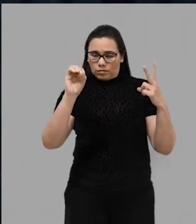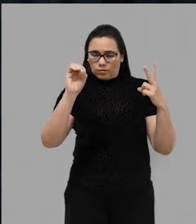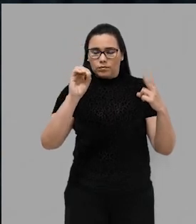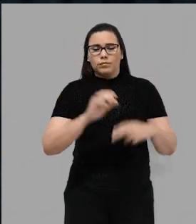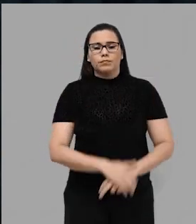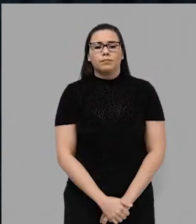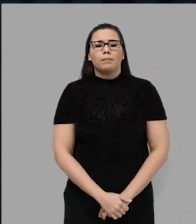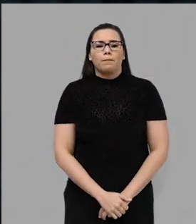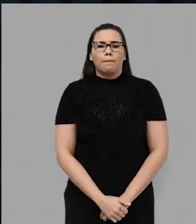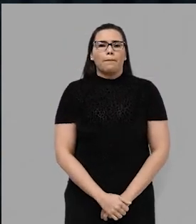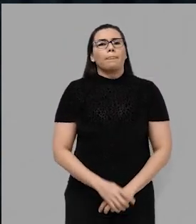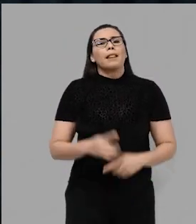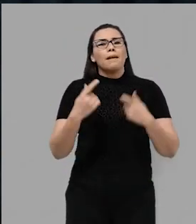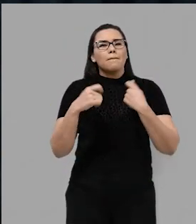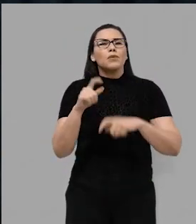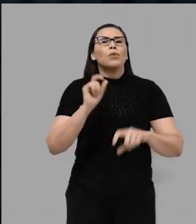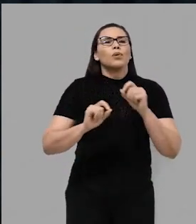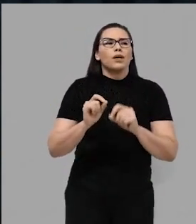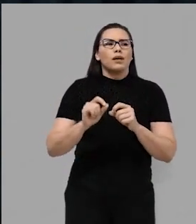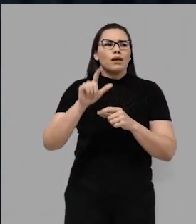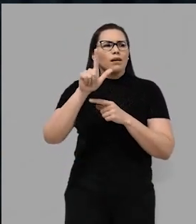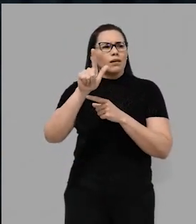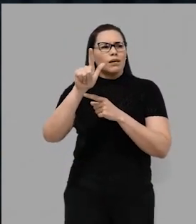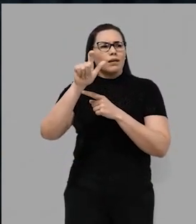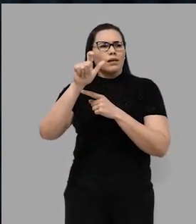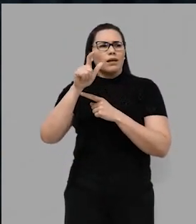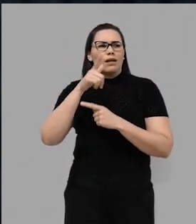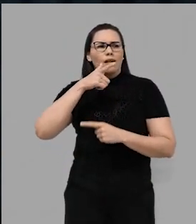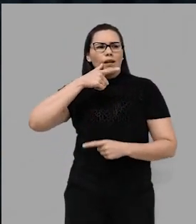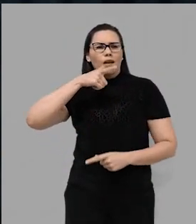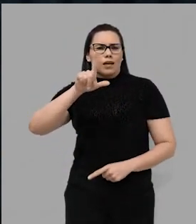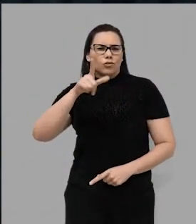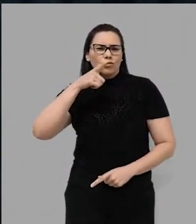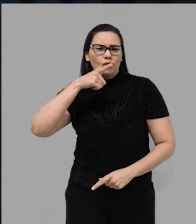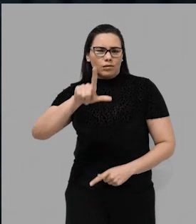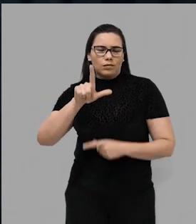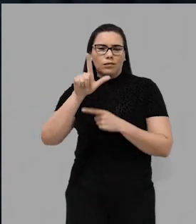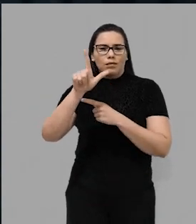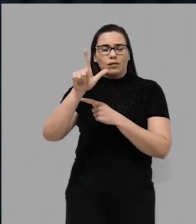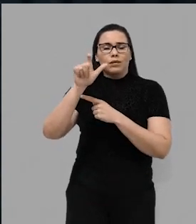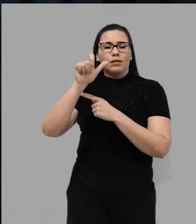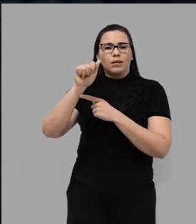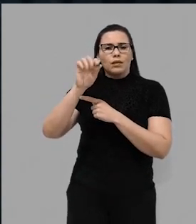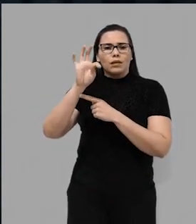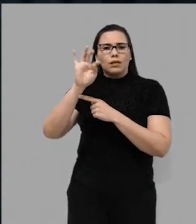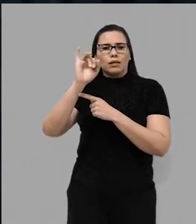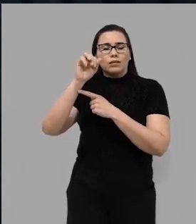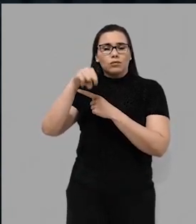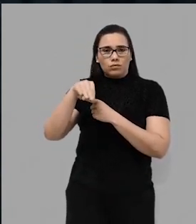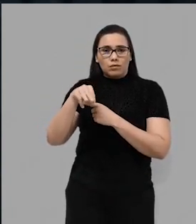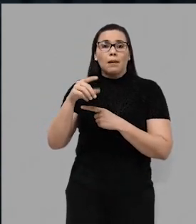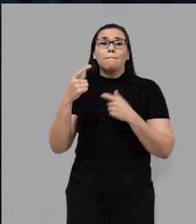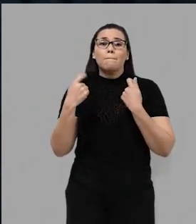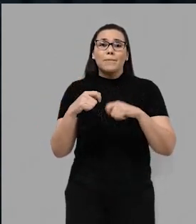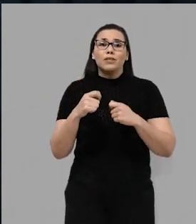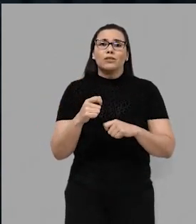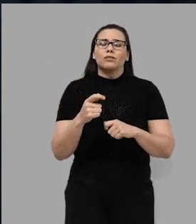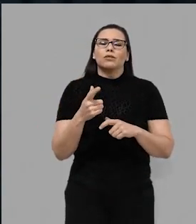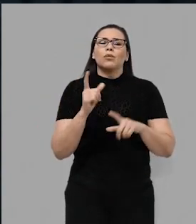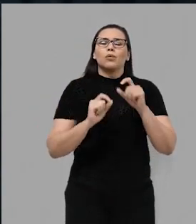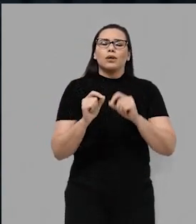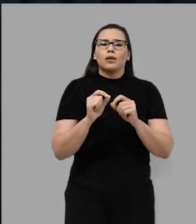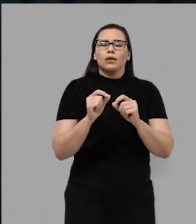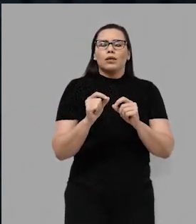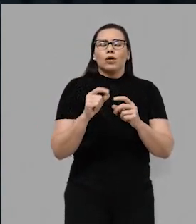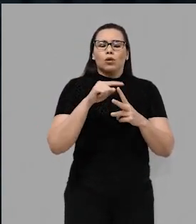científicos têm que ser em latim, e tem que ser dois nomes, onde o primeiro nome tem que ser representado com uma letra maiúscula. E os demais